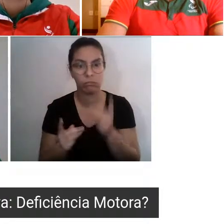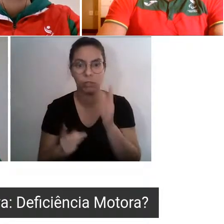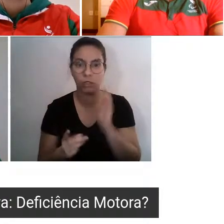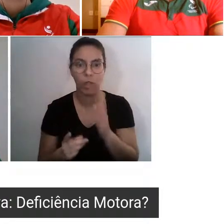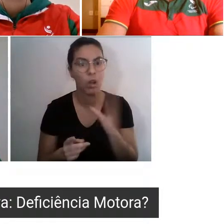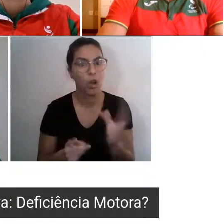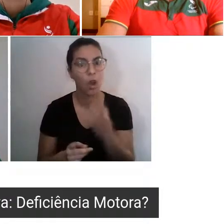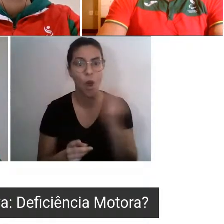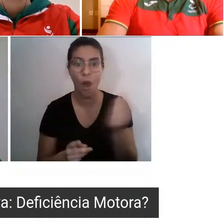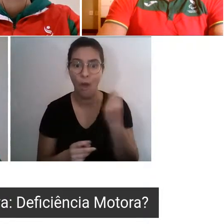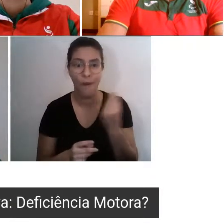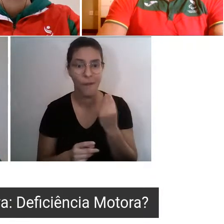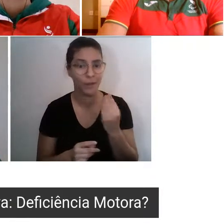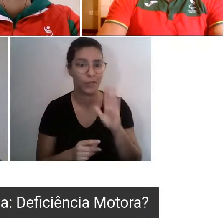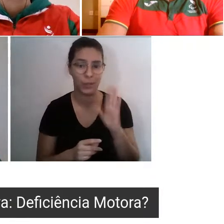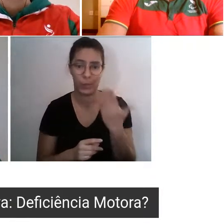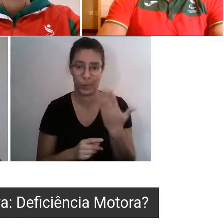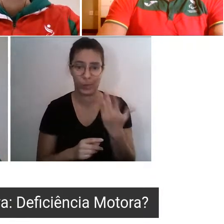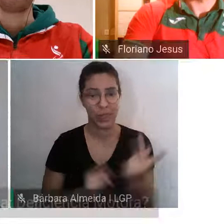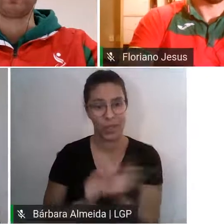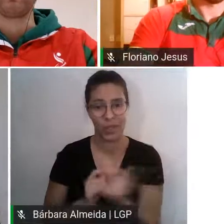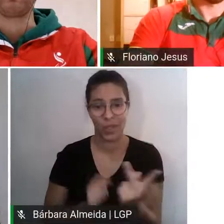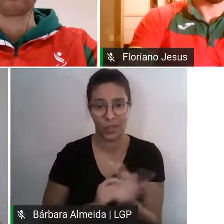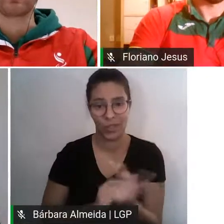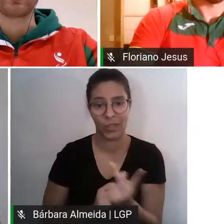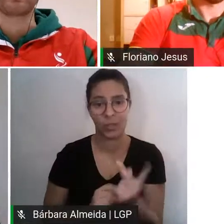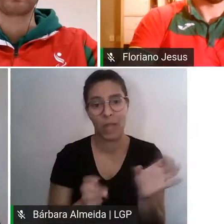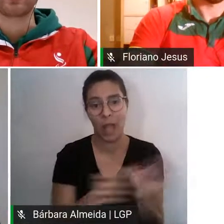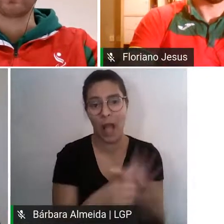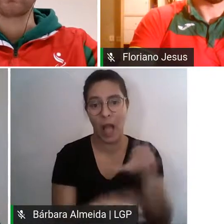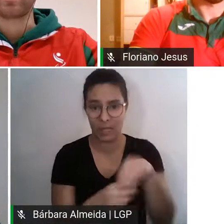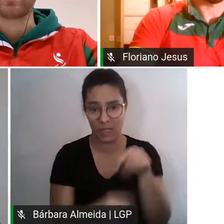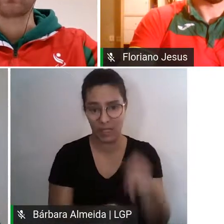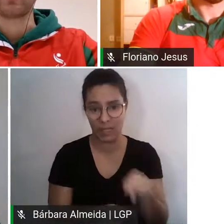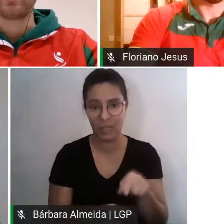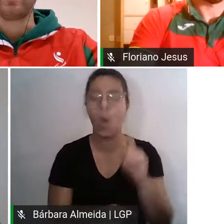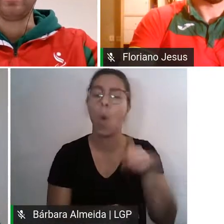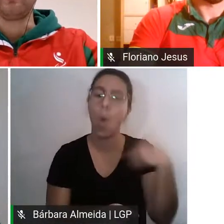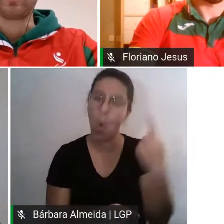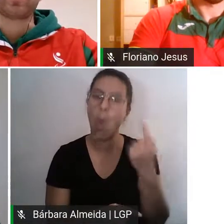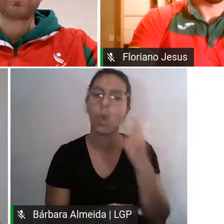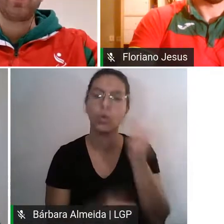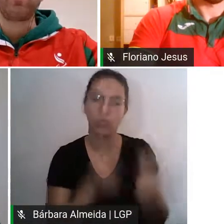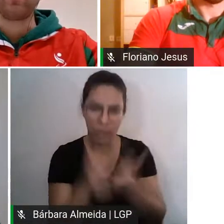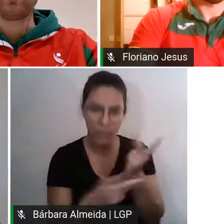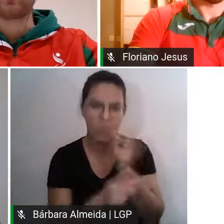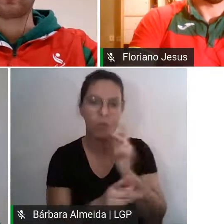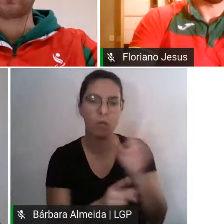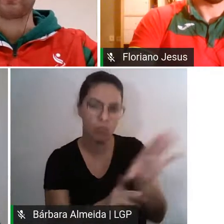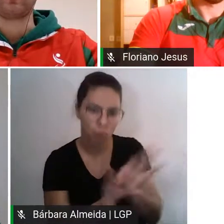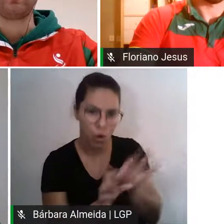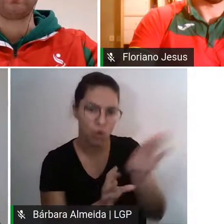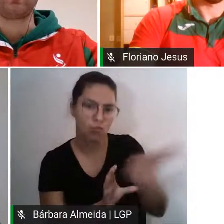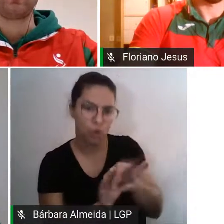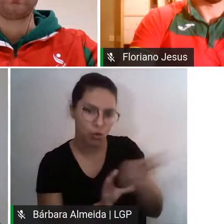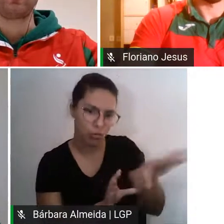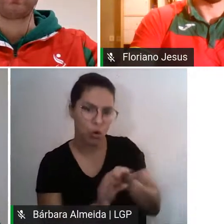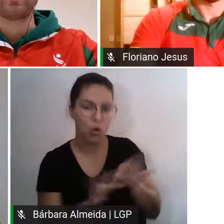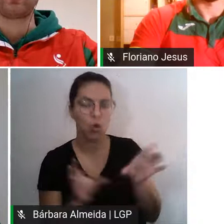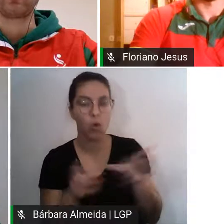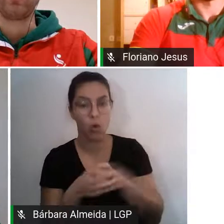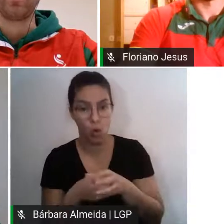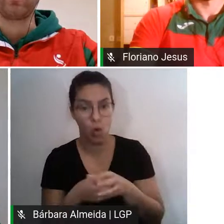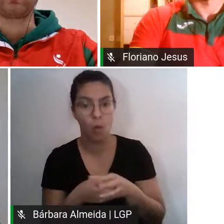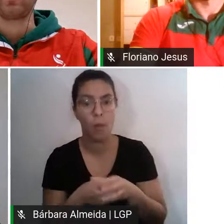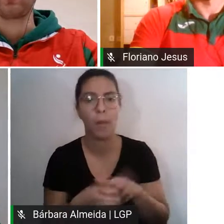novos das respectivas classes. Portanto, tem havido outros atletas a ser classificados, mas que são